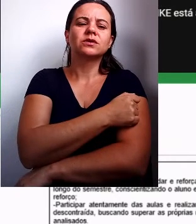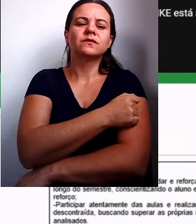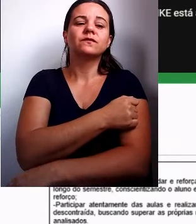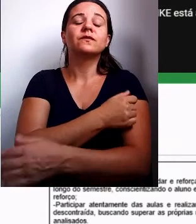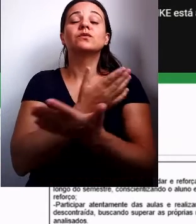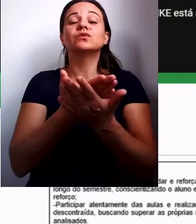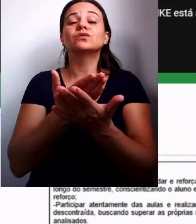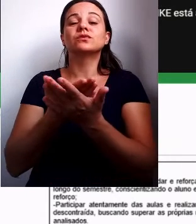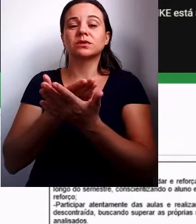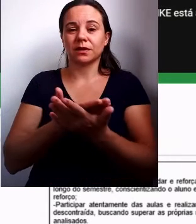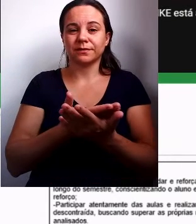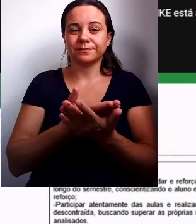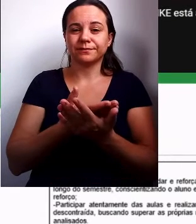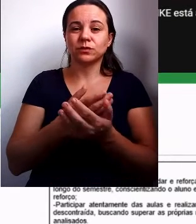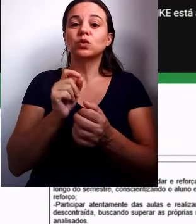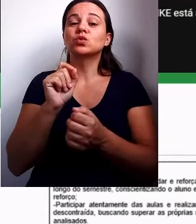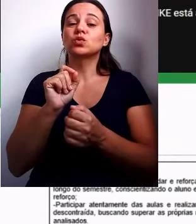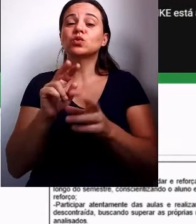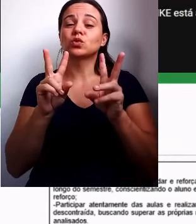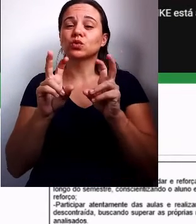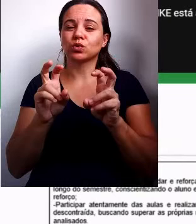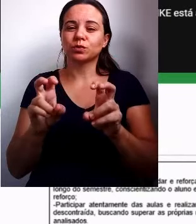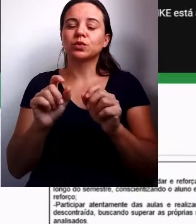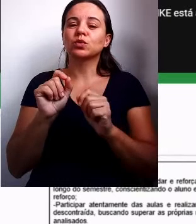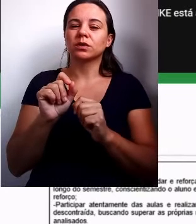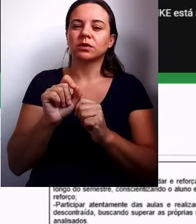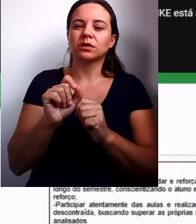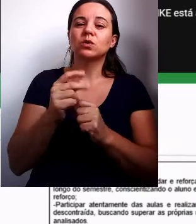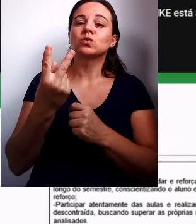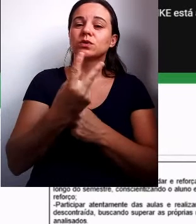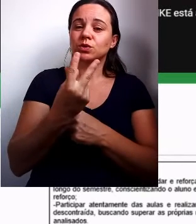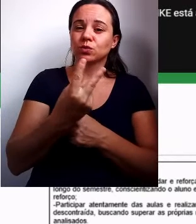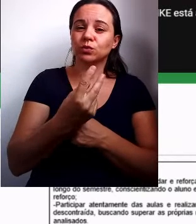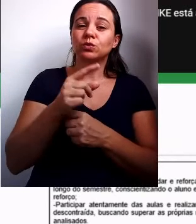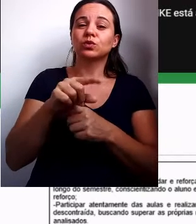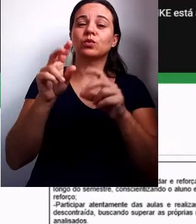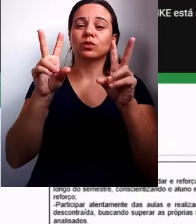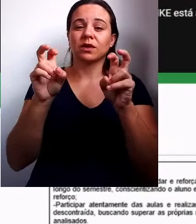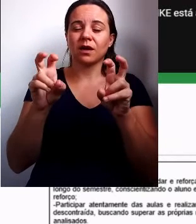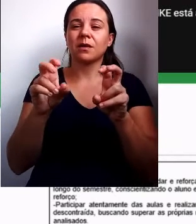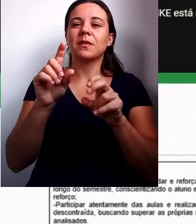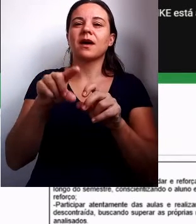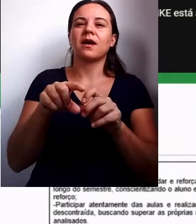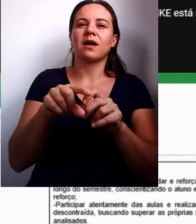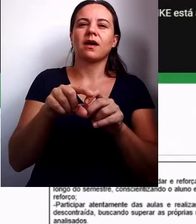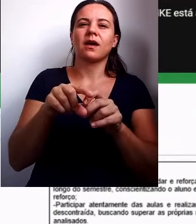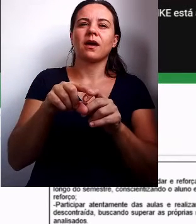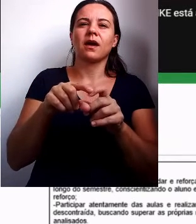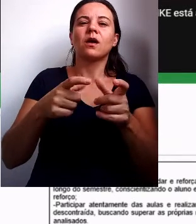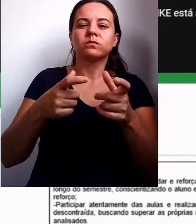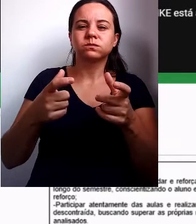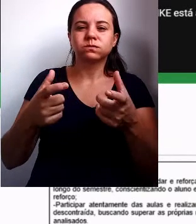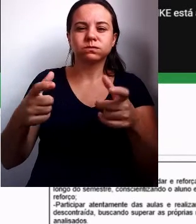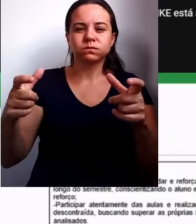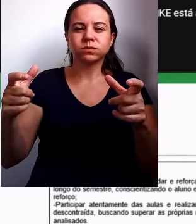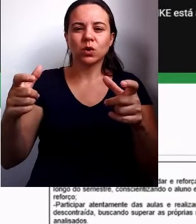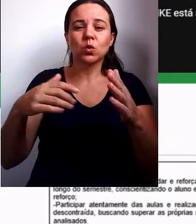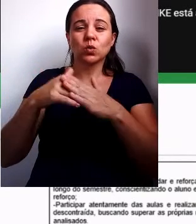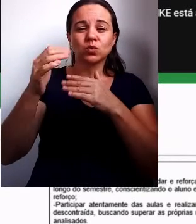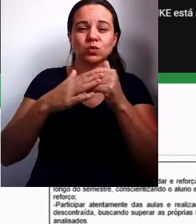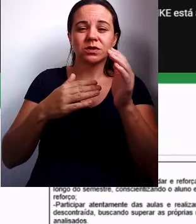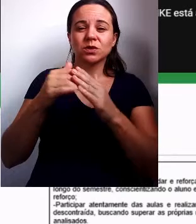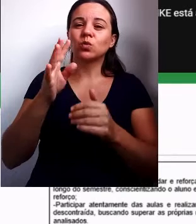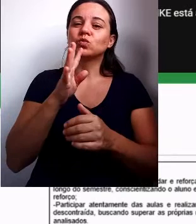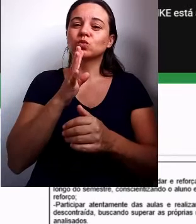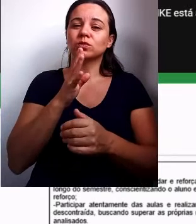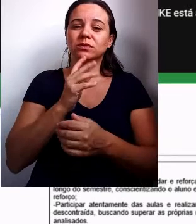aplicado, né, o objeto do estudo. Em segundo, temos a construção do conhecimento, tá? É nessa